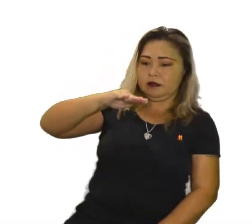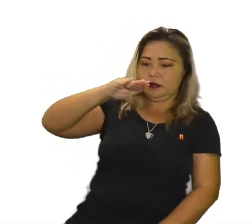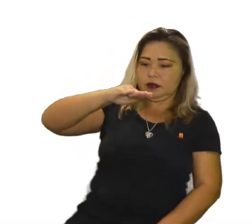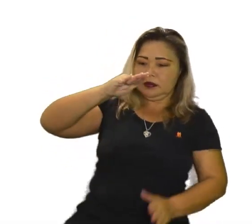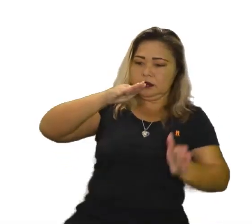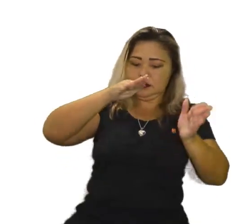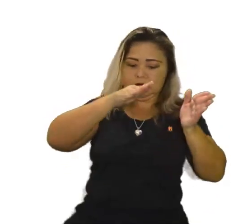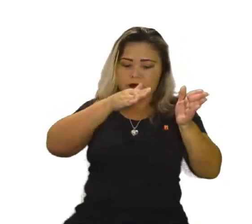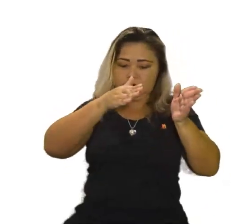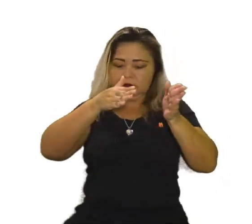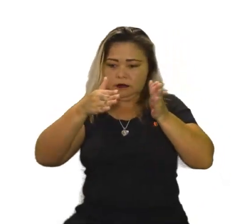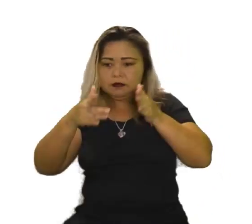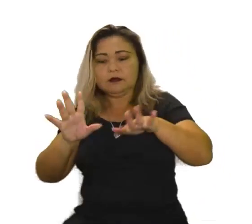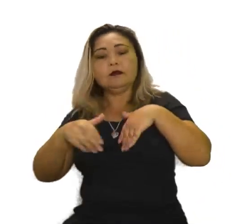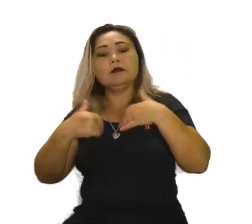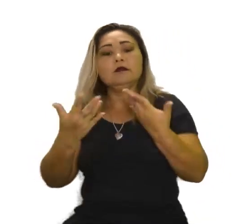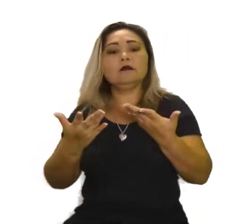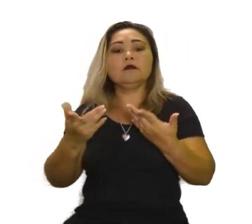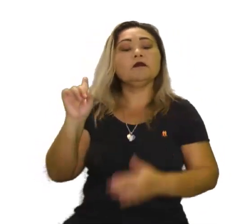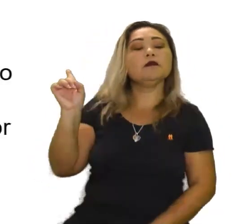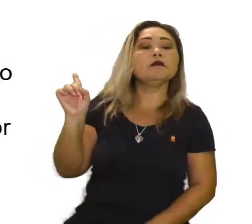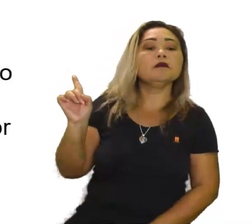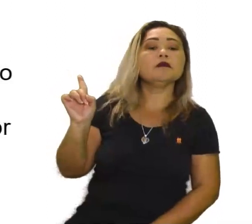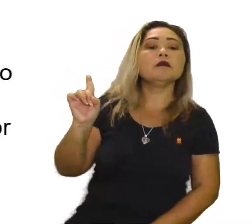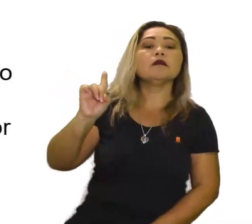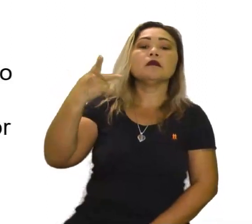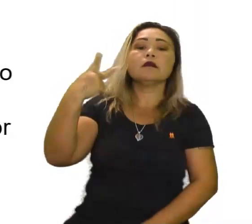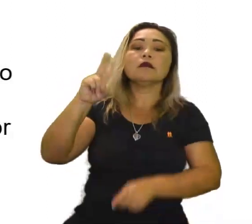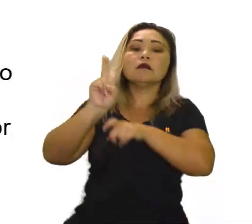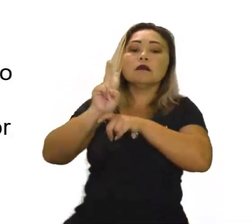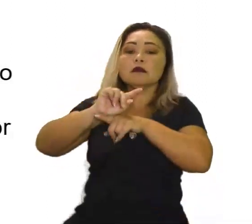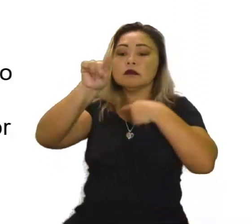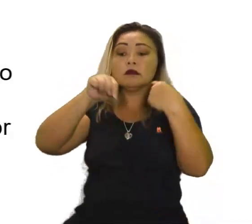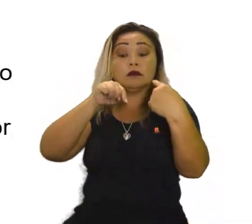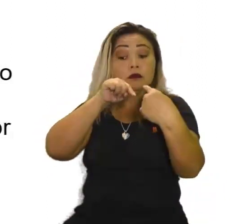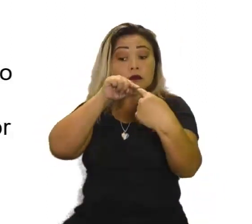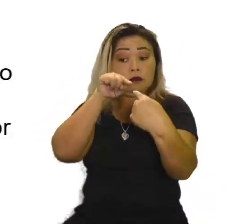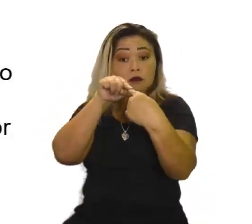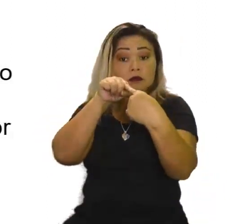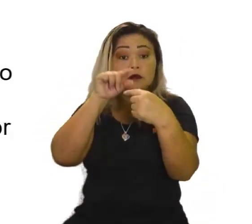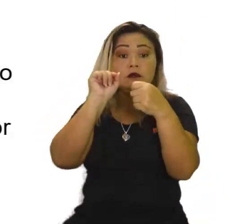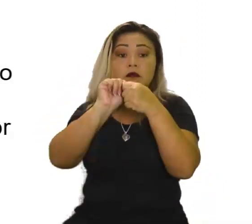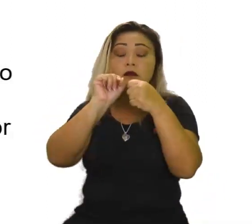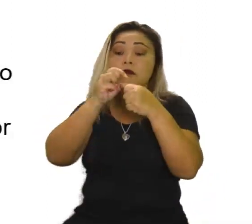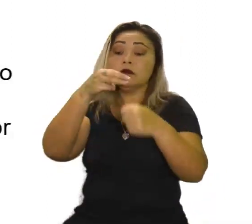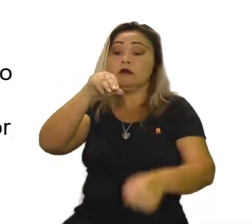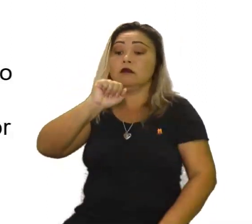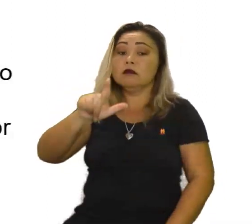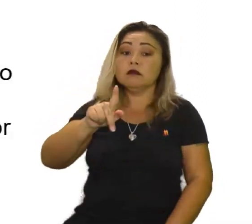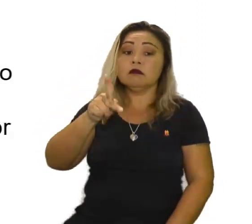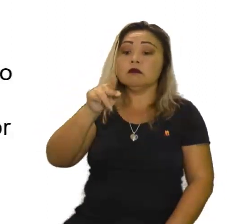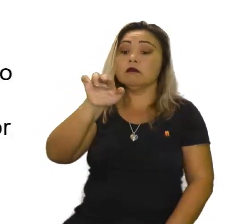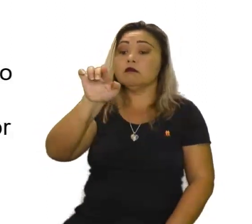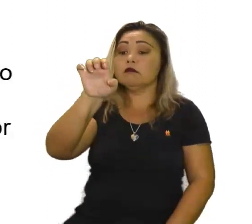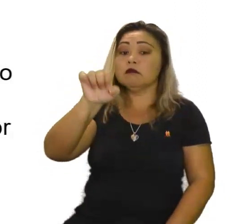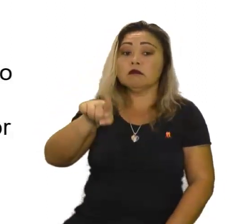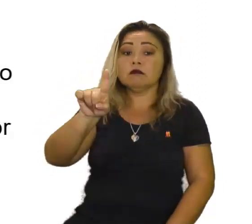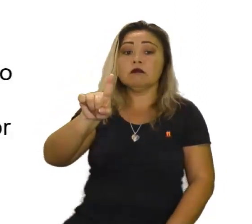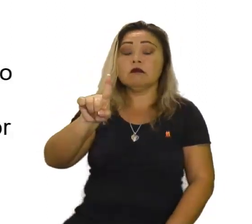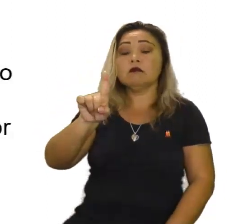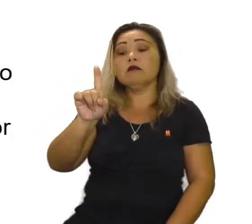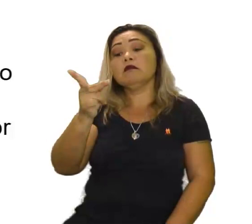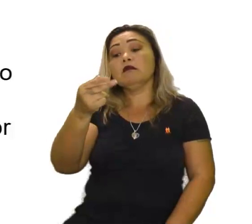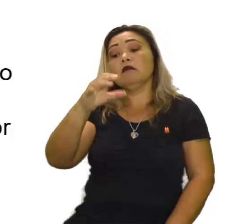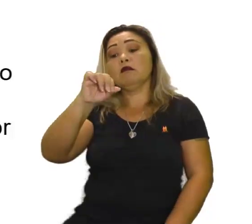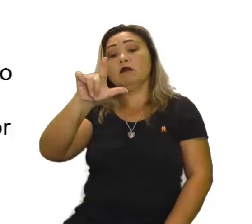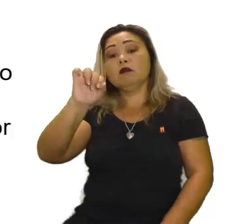né? Assim, ó, sua criação tem a finalidade de produção de mel, pólen